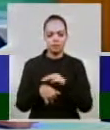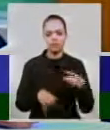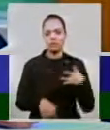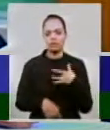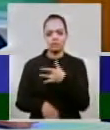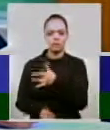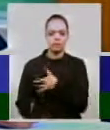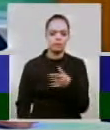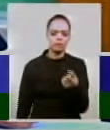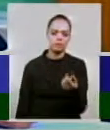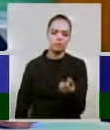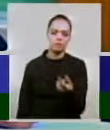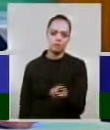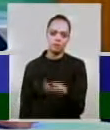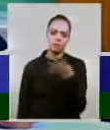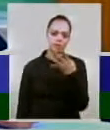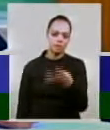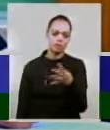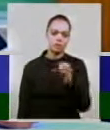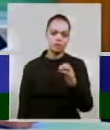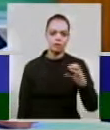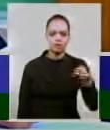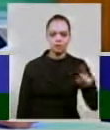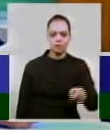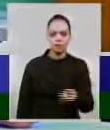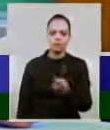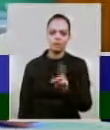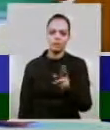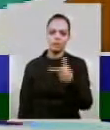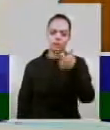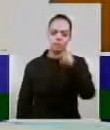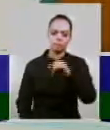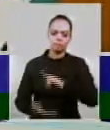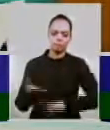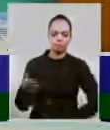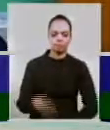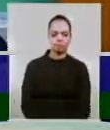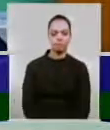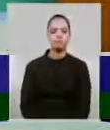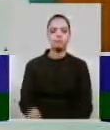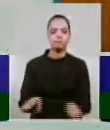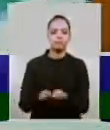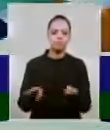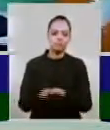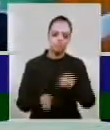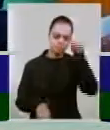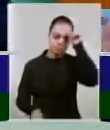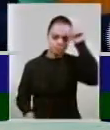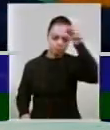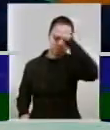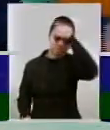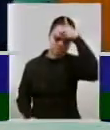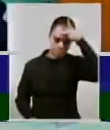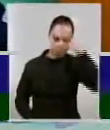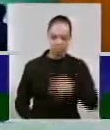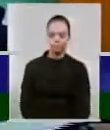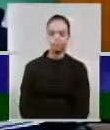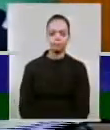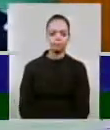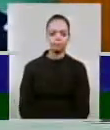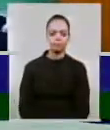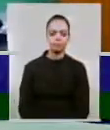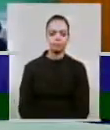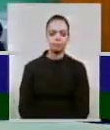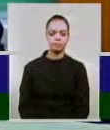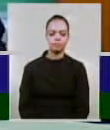Saúde, no valor de R$ 400 mil, e da outras providências. Ainda, projeto do Prefeito Municipal.